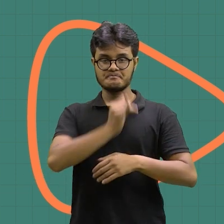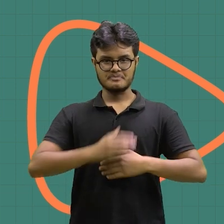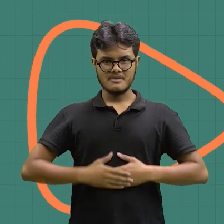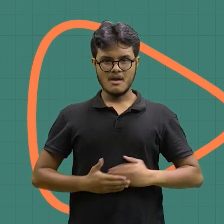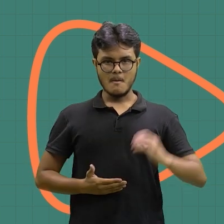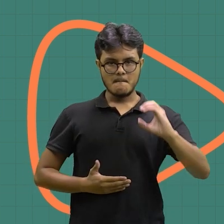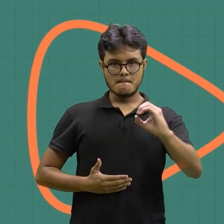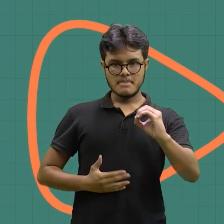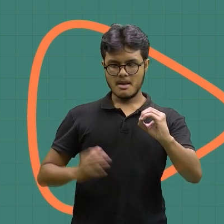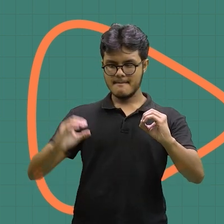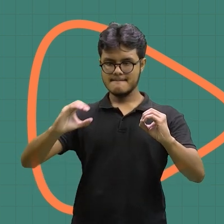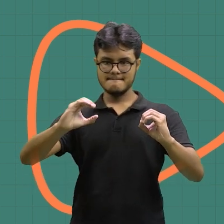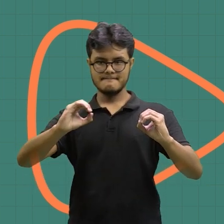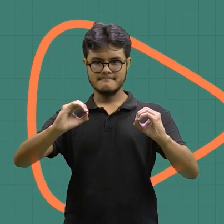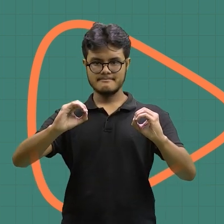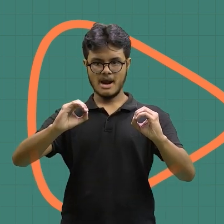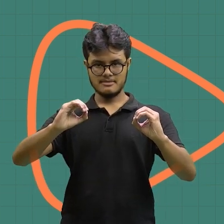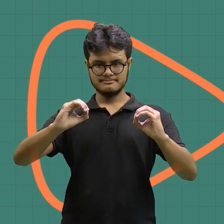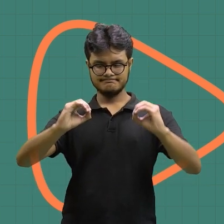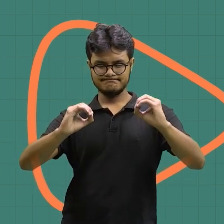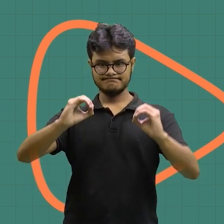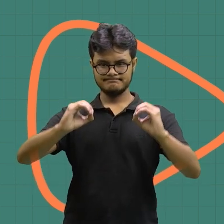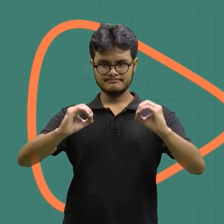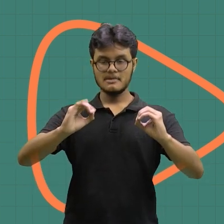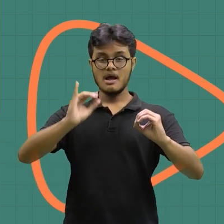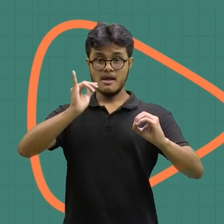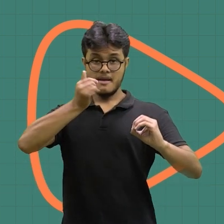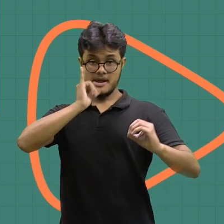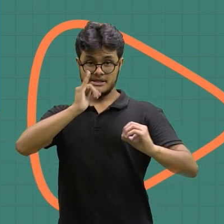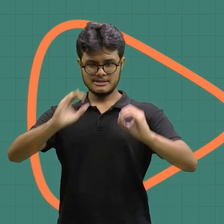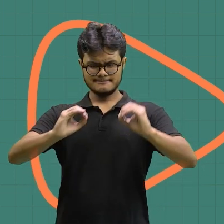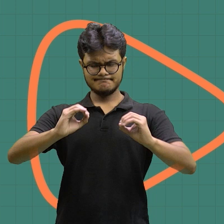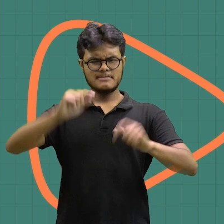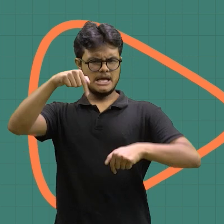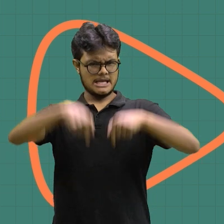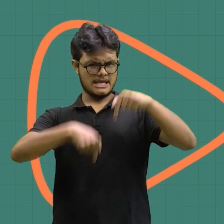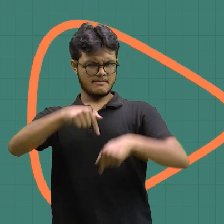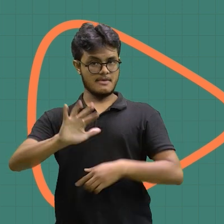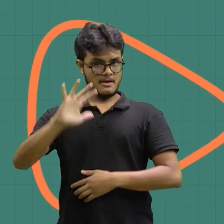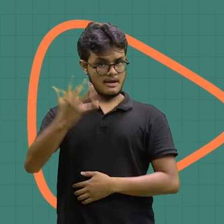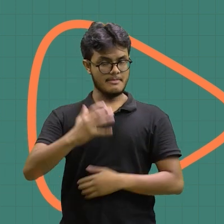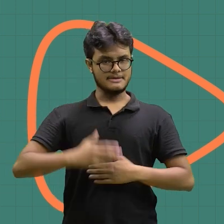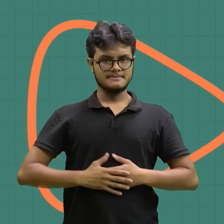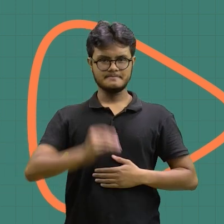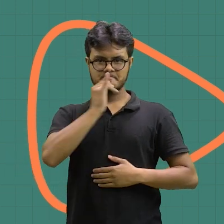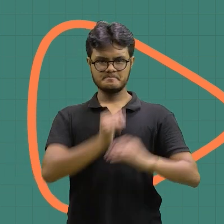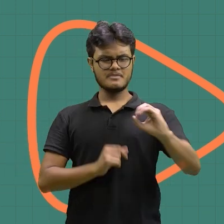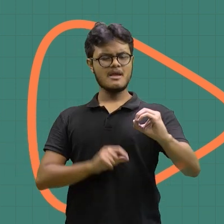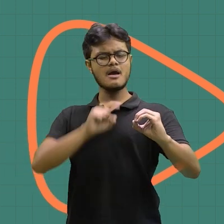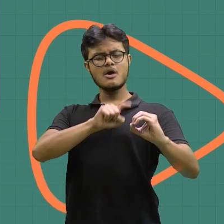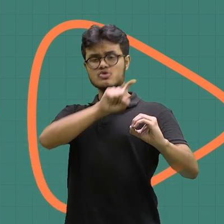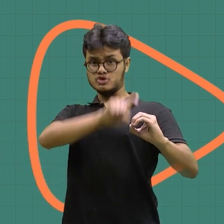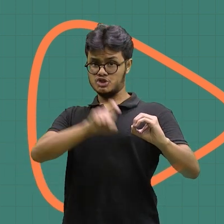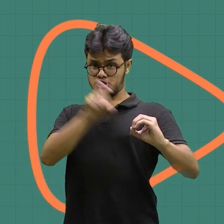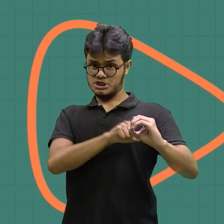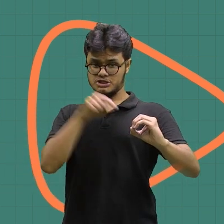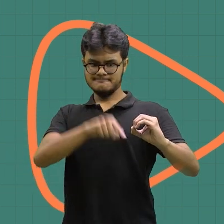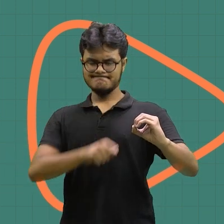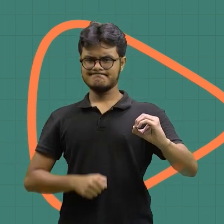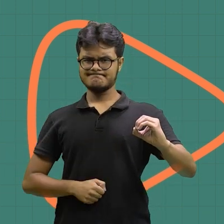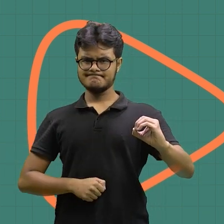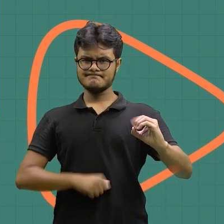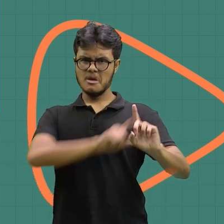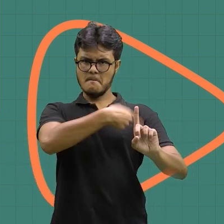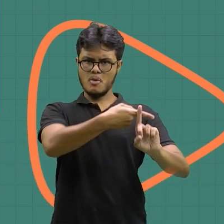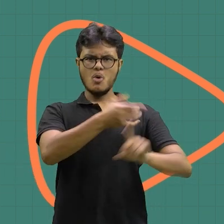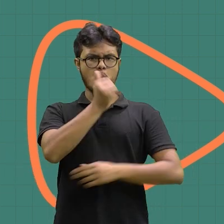são utilizadas em um experimento que se inicia com uma delas, a esfera X, eletricamente carregada.